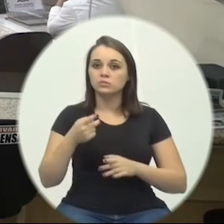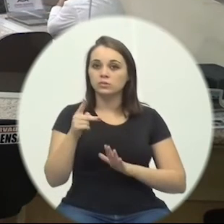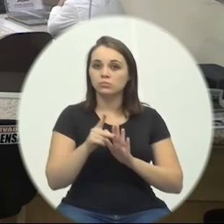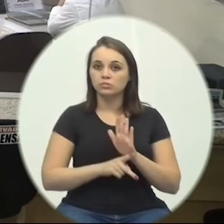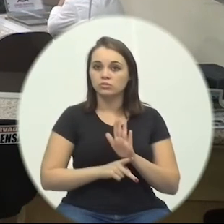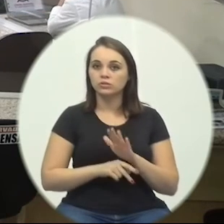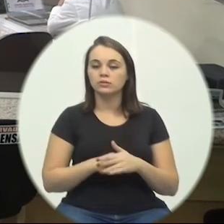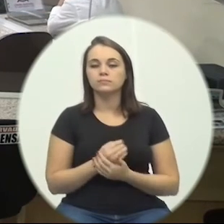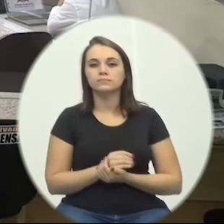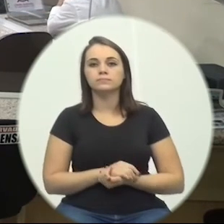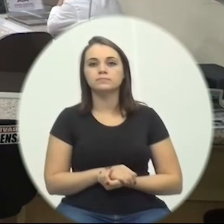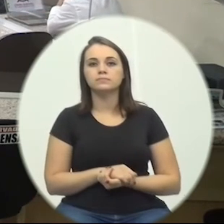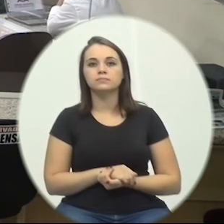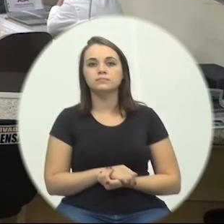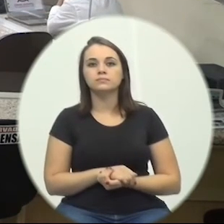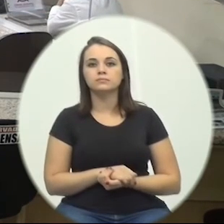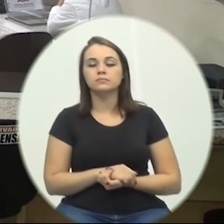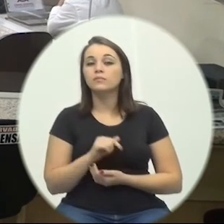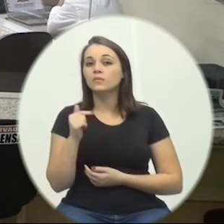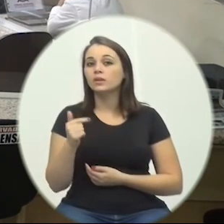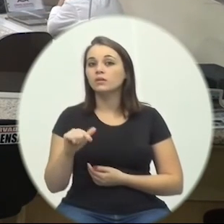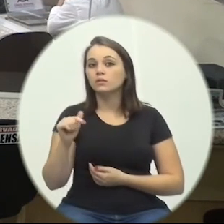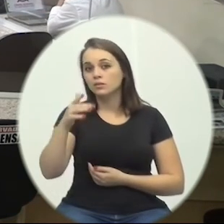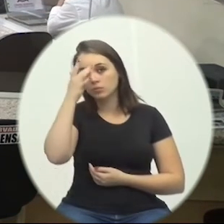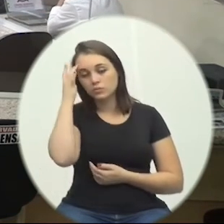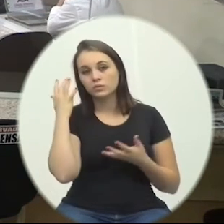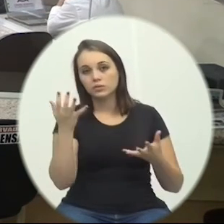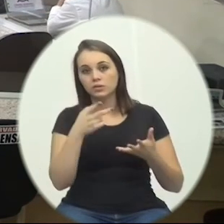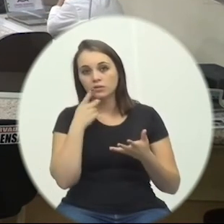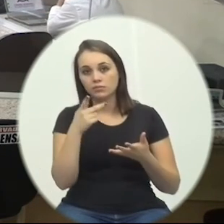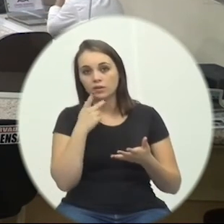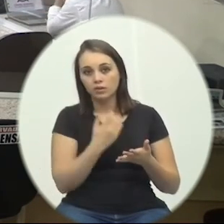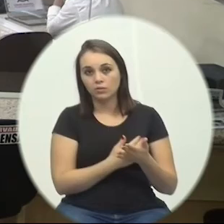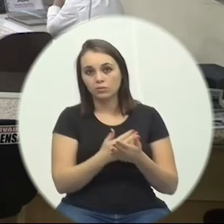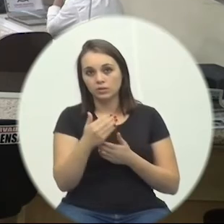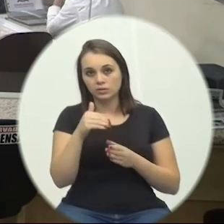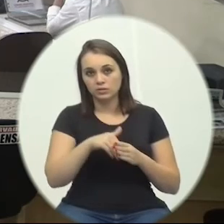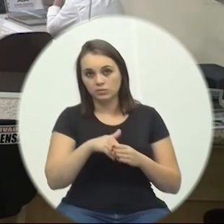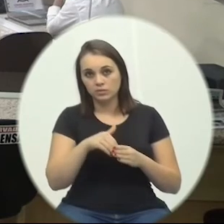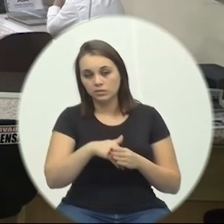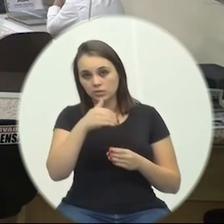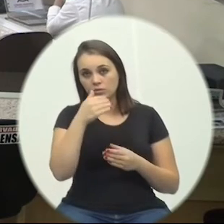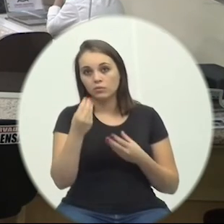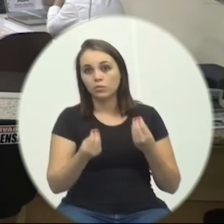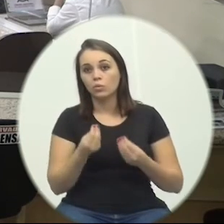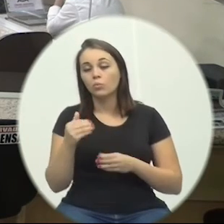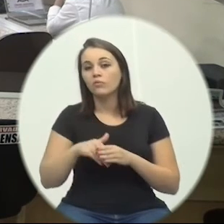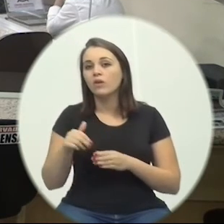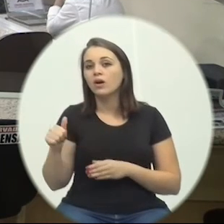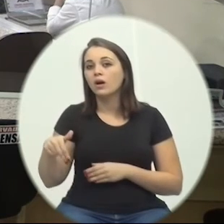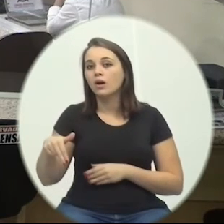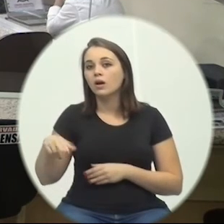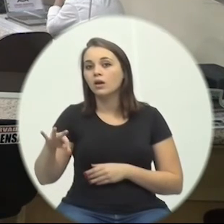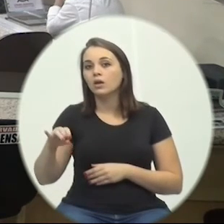projeto. Não havendo quem queira discutir, está em votação. Com voto, vereador Manuel.